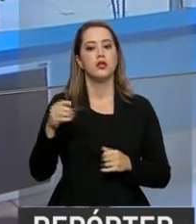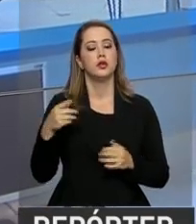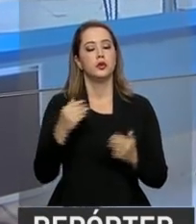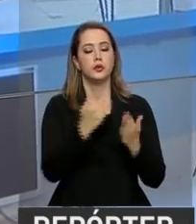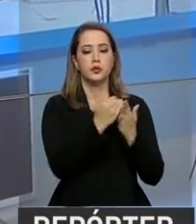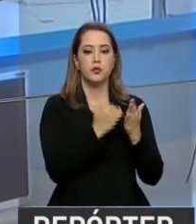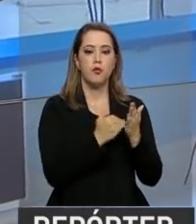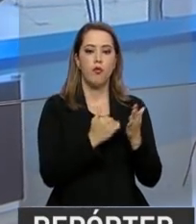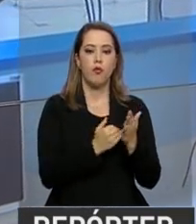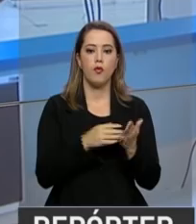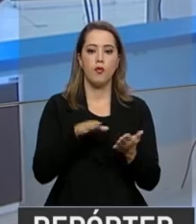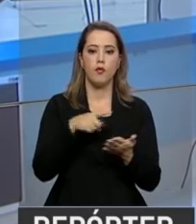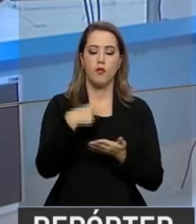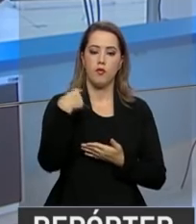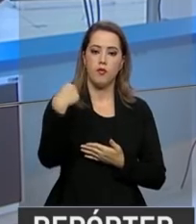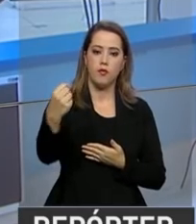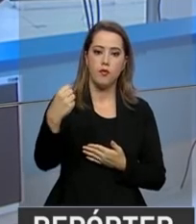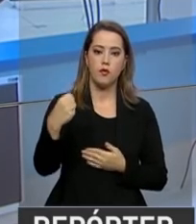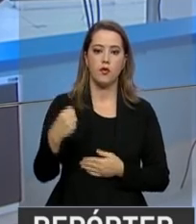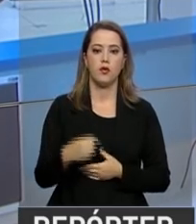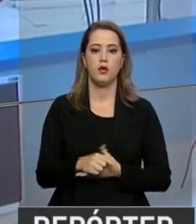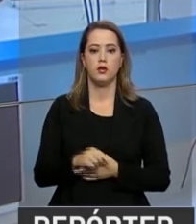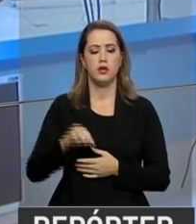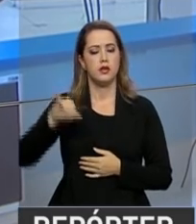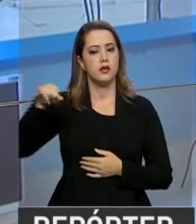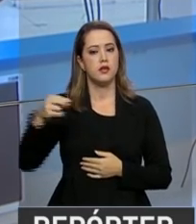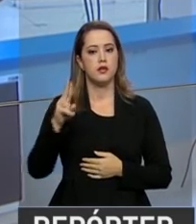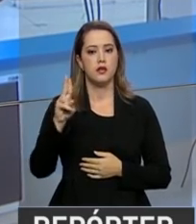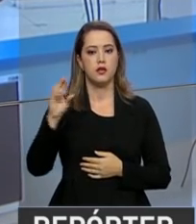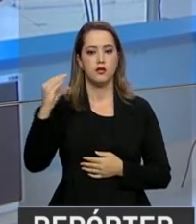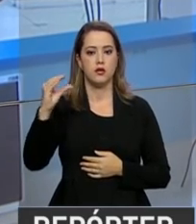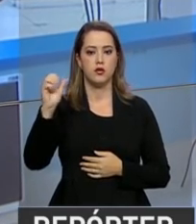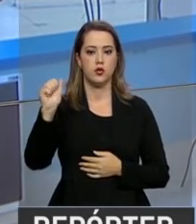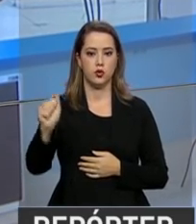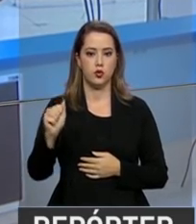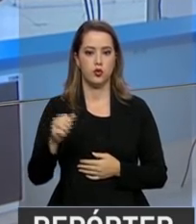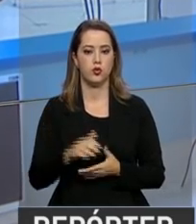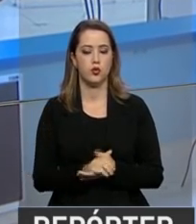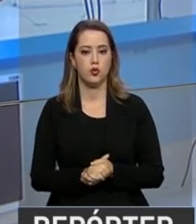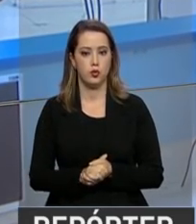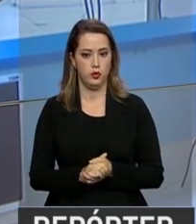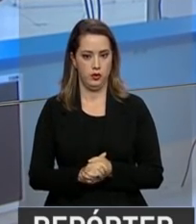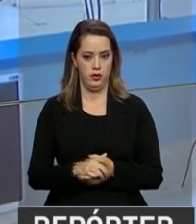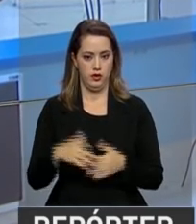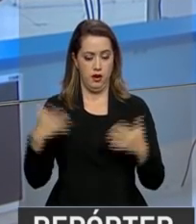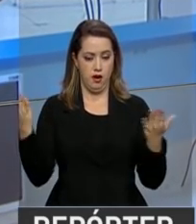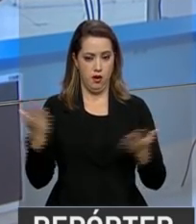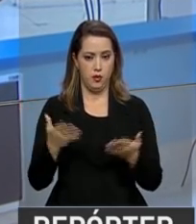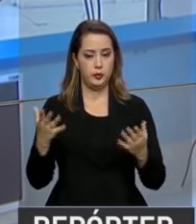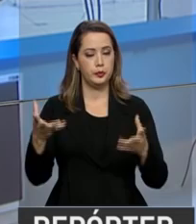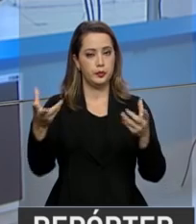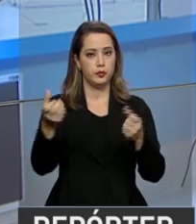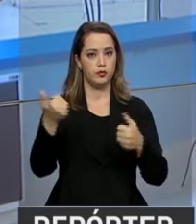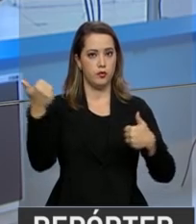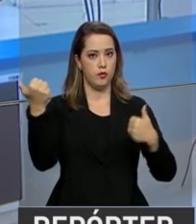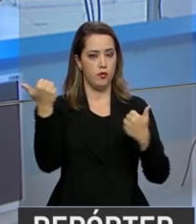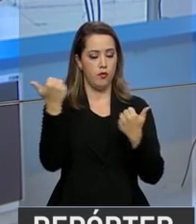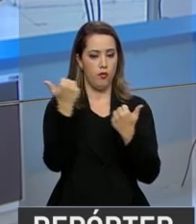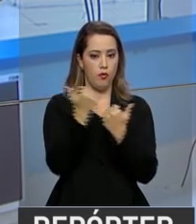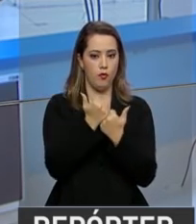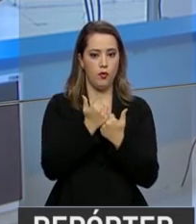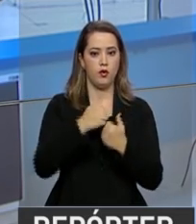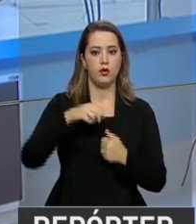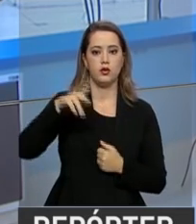do ministro do Planejamento, Desenvolvimento e Gestão, Romero Jucá. Quem assume interinamente o cargo é Diogo Henrique